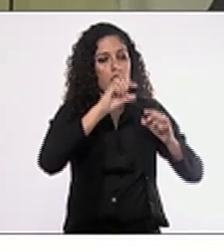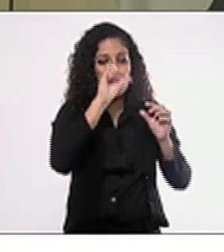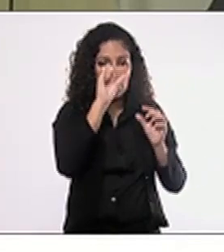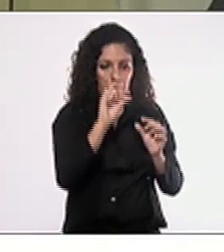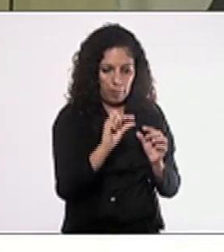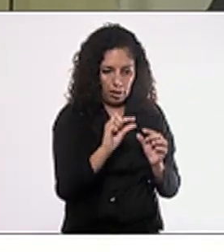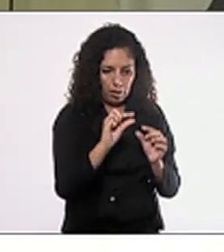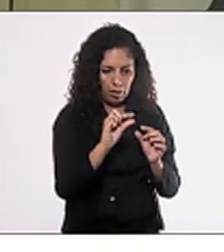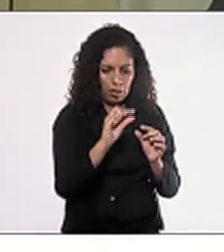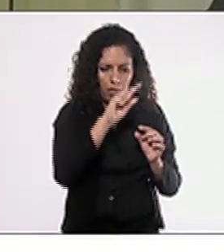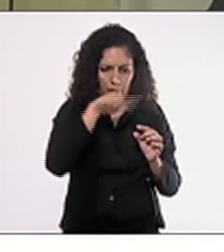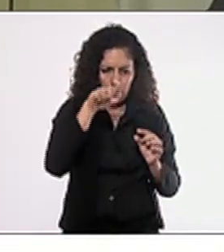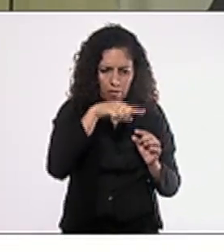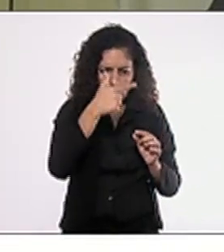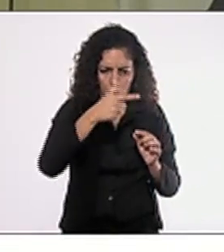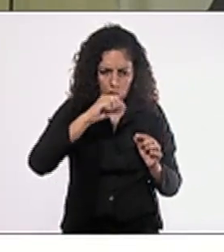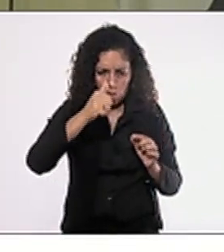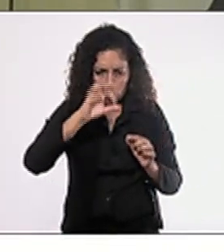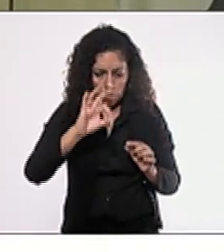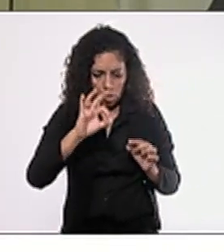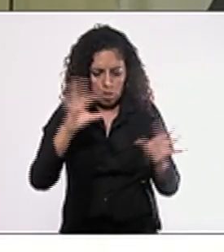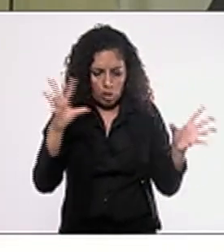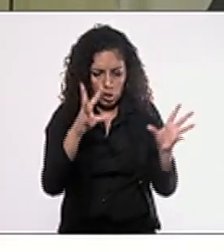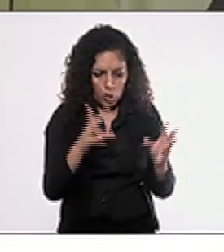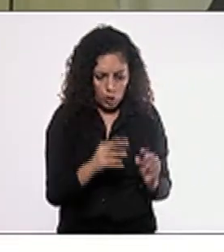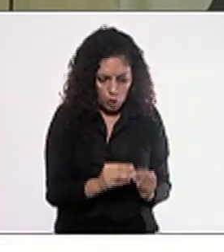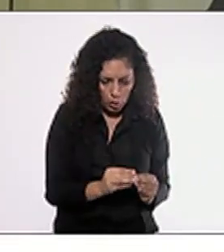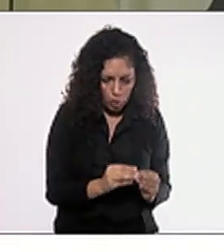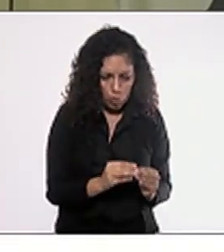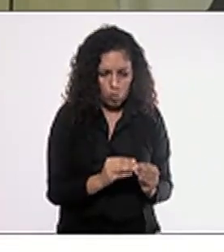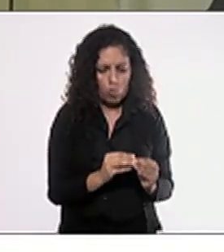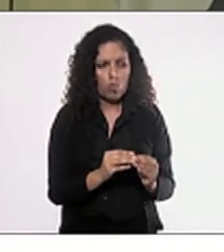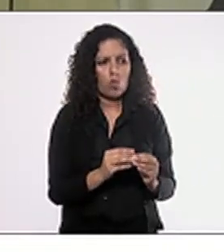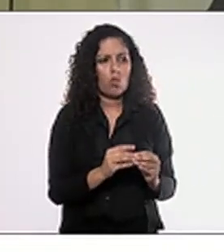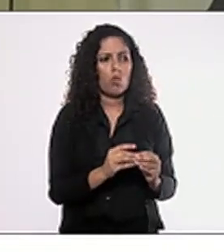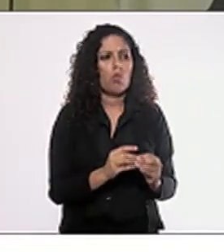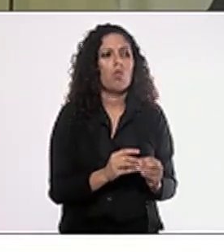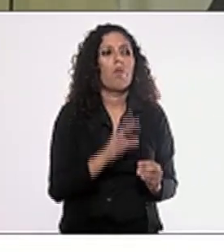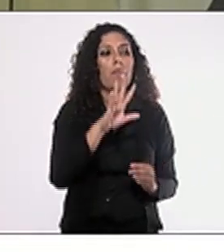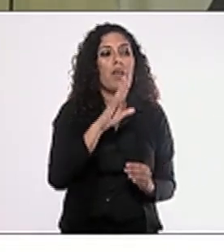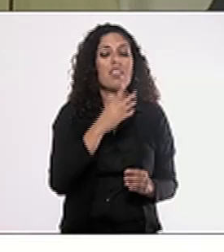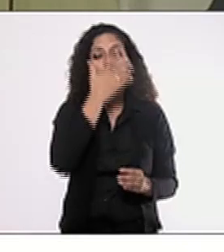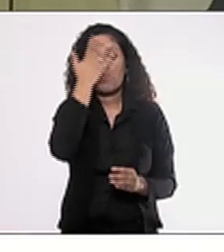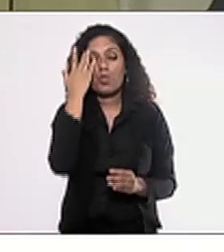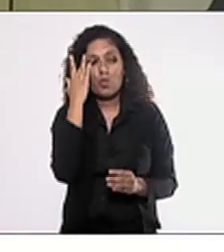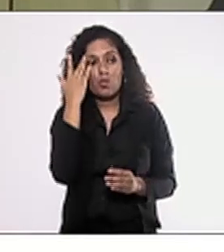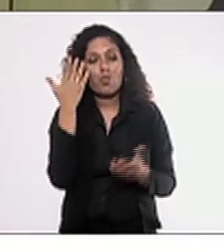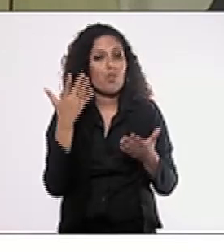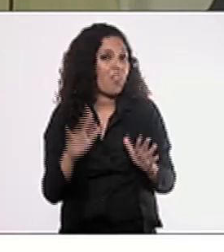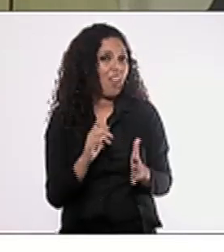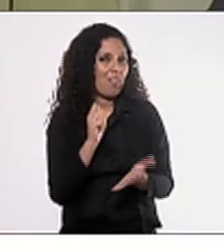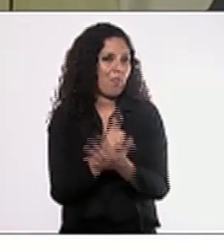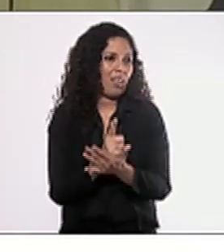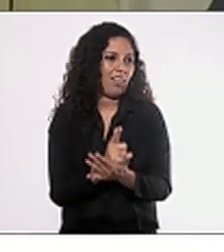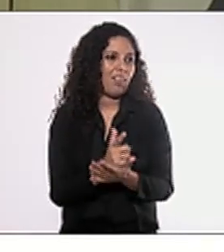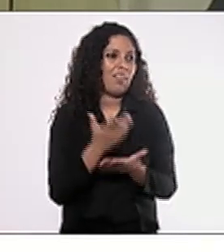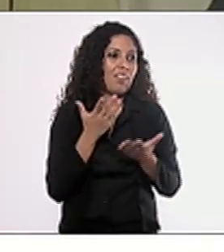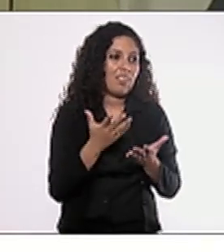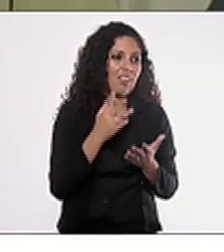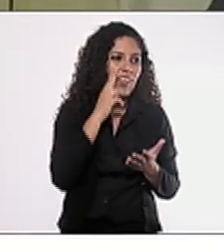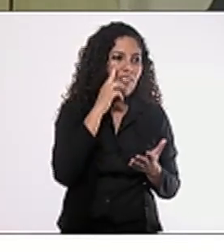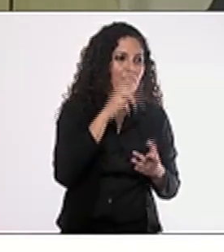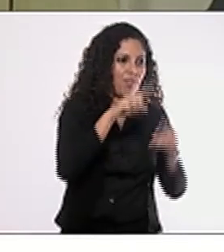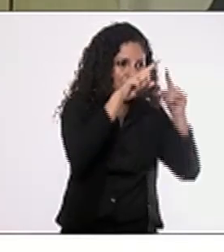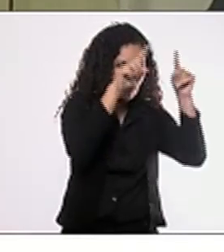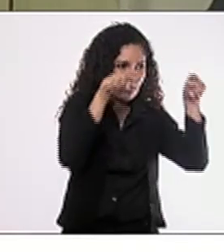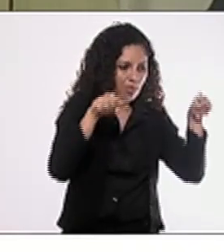tarifa mínima, multiplica por 210 e essa é a conta. Quando, na verdade, os condomínios querem pagar, não isso, eles querem pagar o que está no